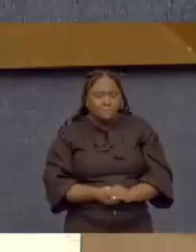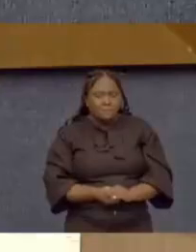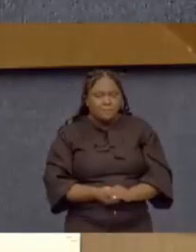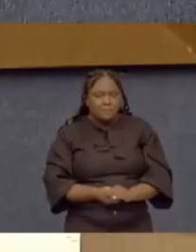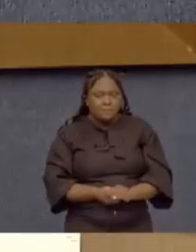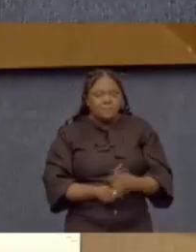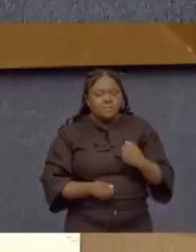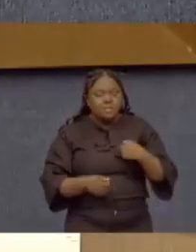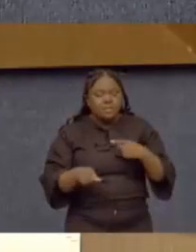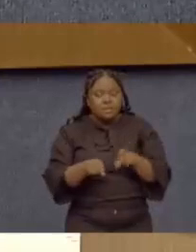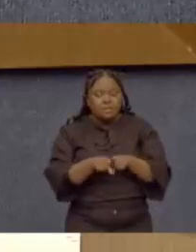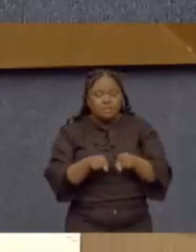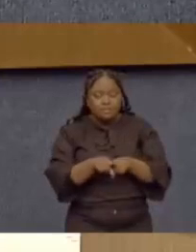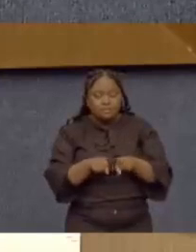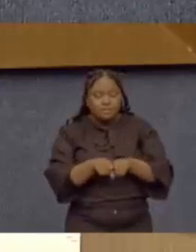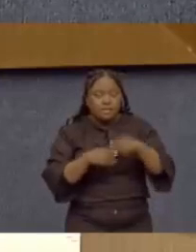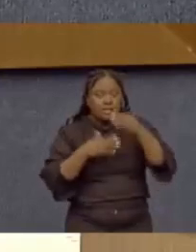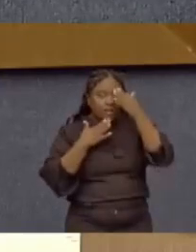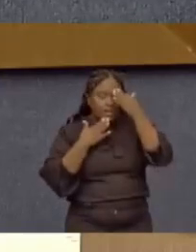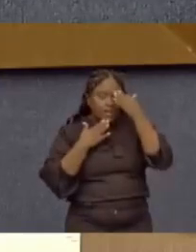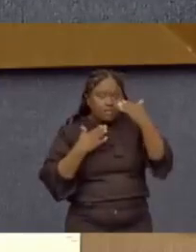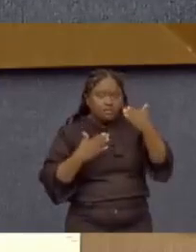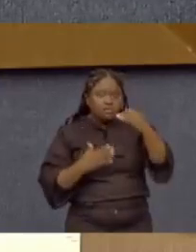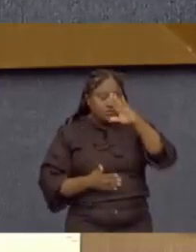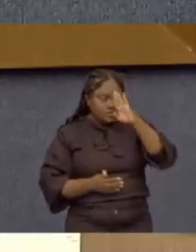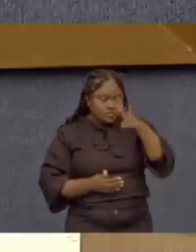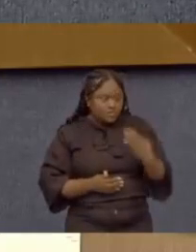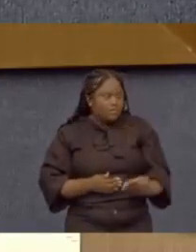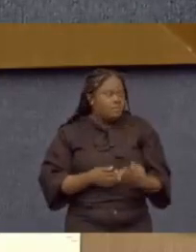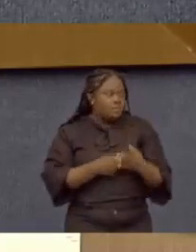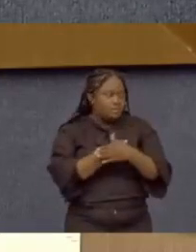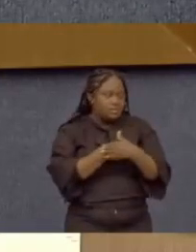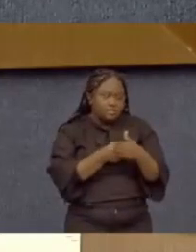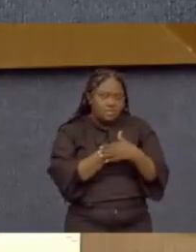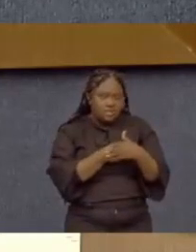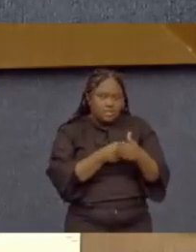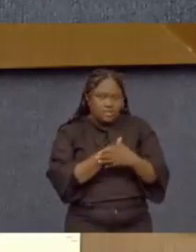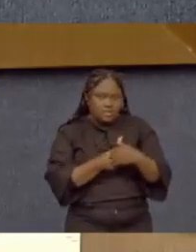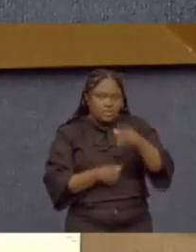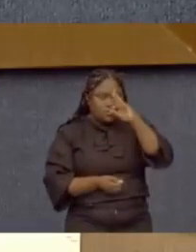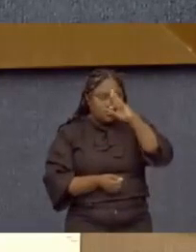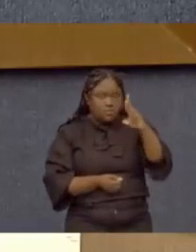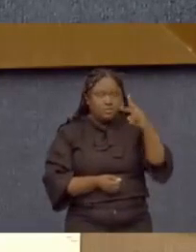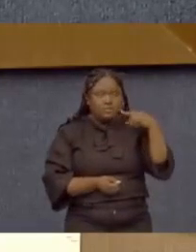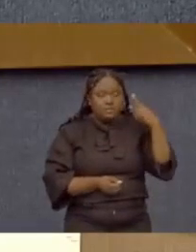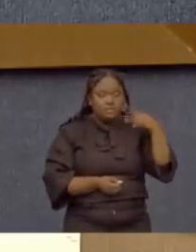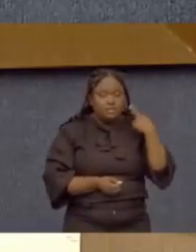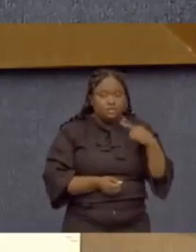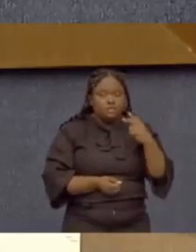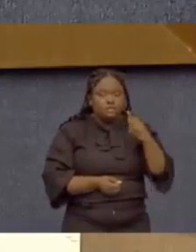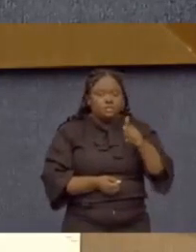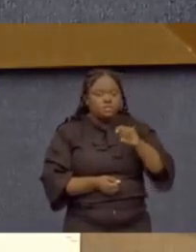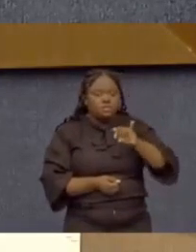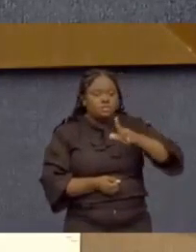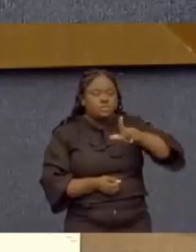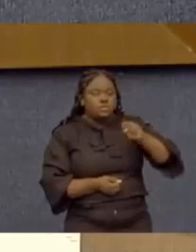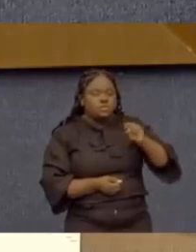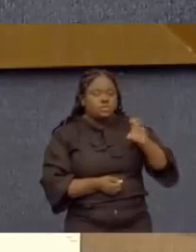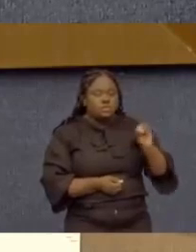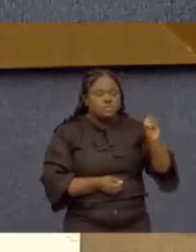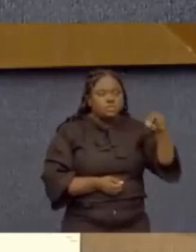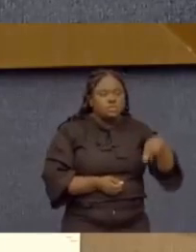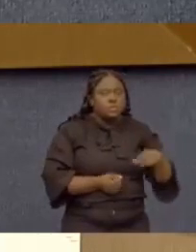E eu agradeço ainda, com muita reverência e carinho, ao excelentíssimo senhor vereador Gilson Guimarães, autor dessa